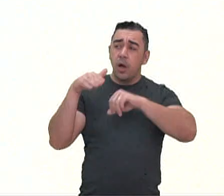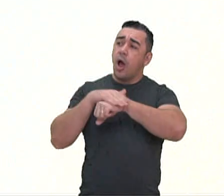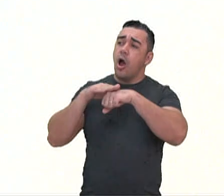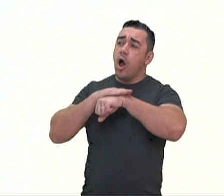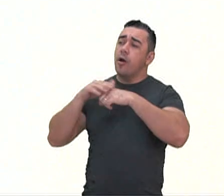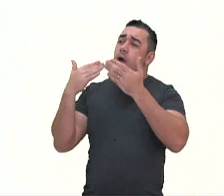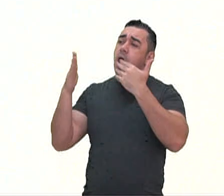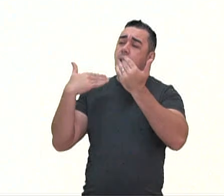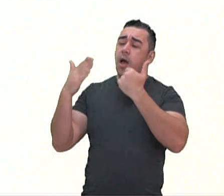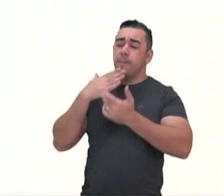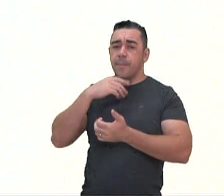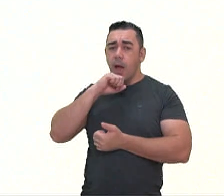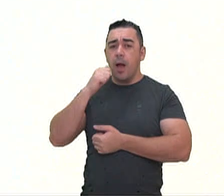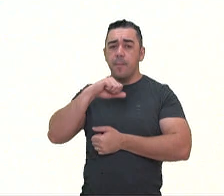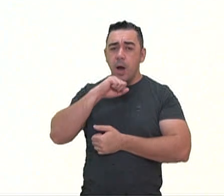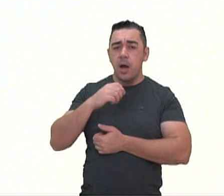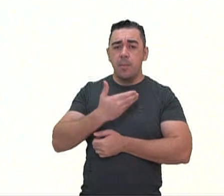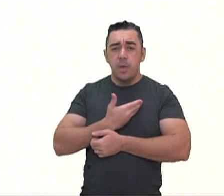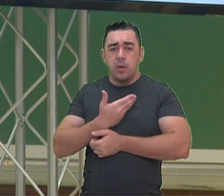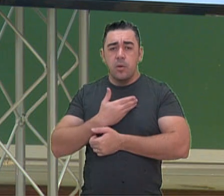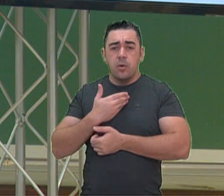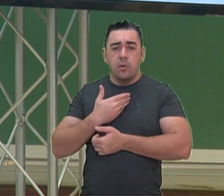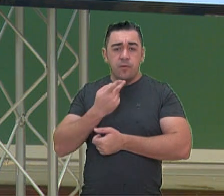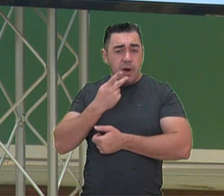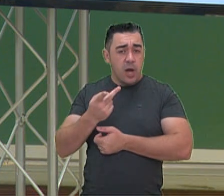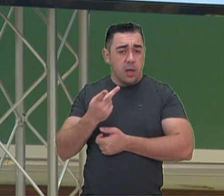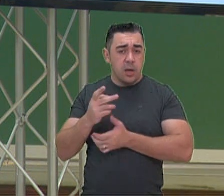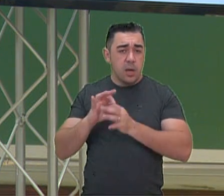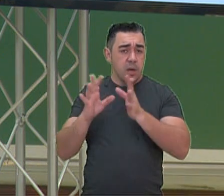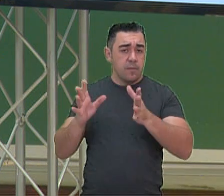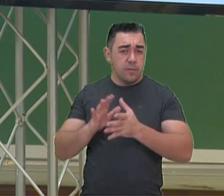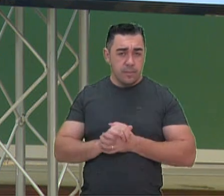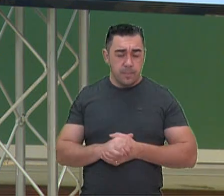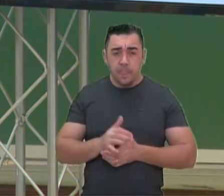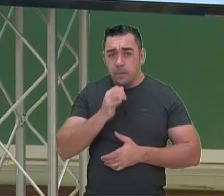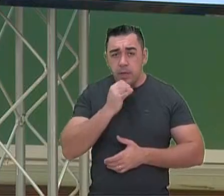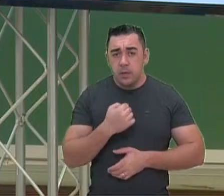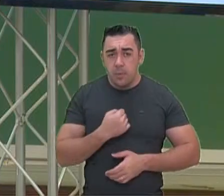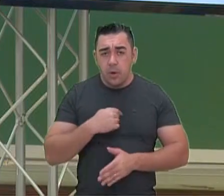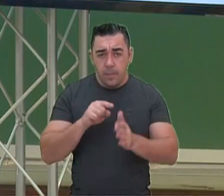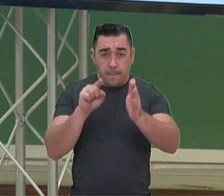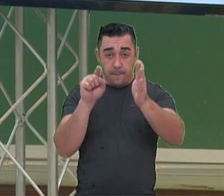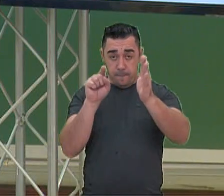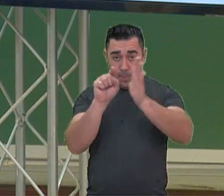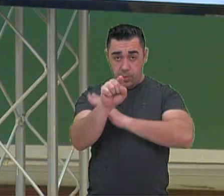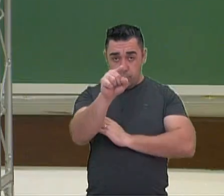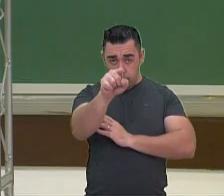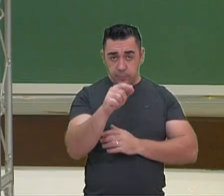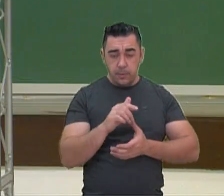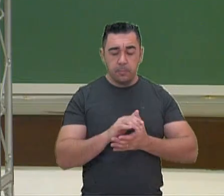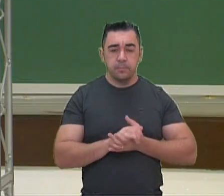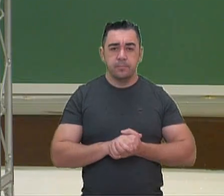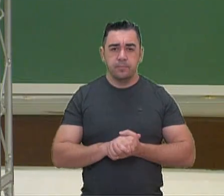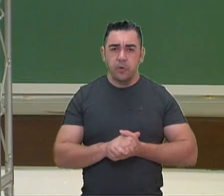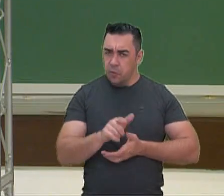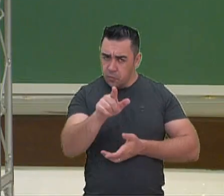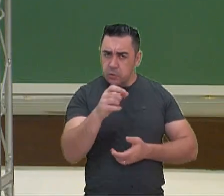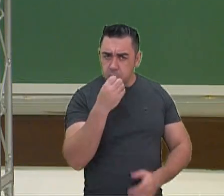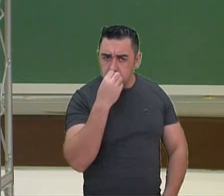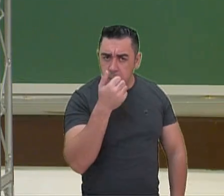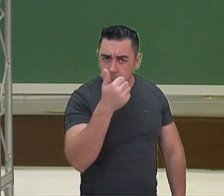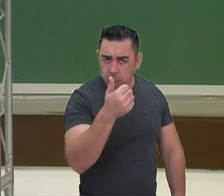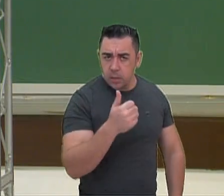pais, com os nossos amigos, certo? Por exemplo, eu chego e pergunto para você aqui, você está